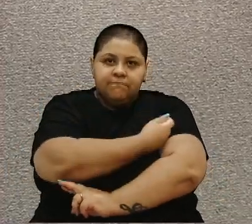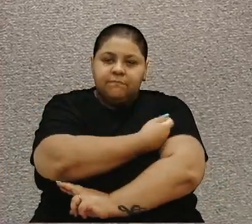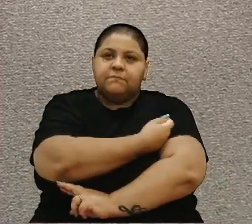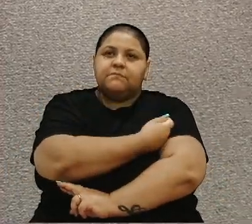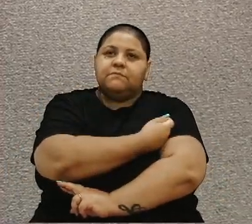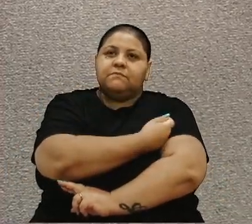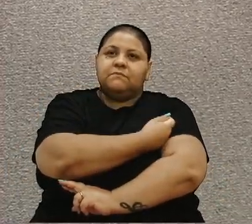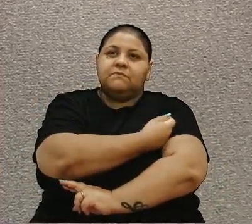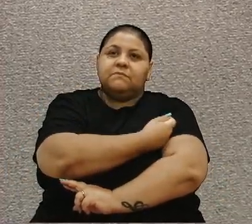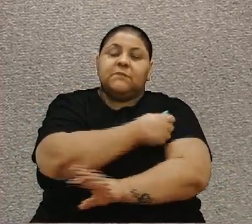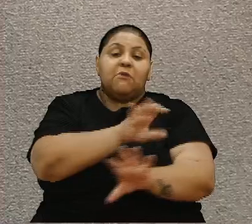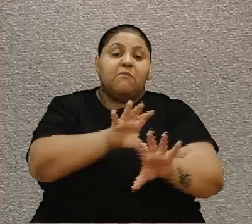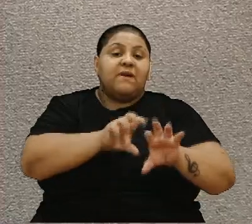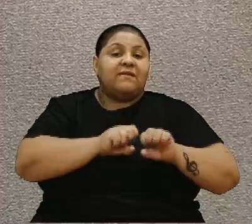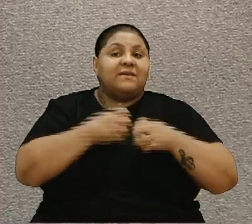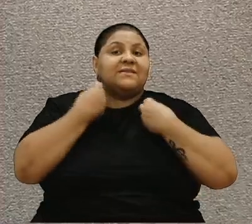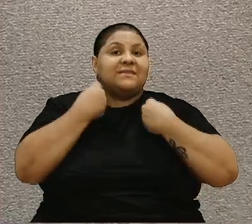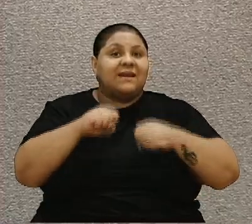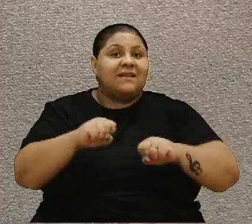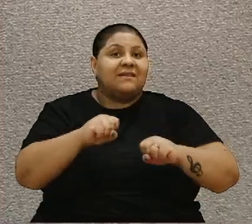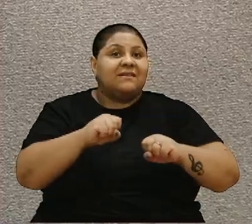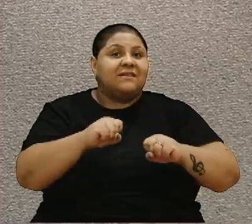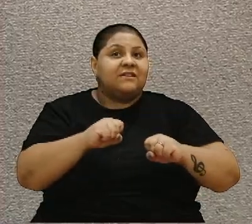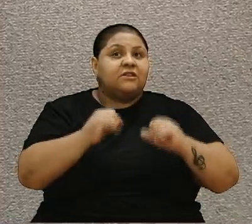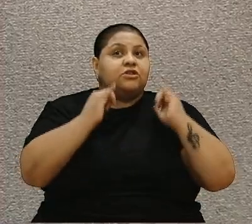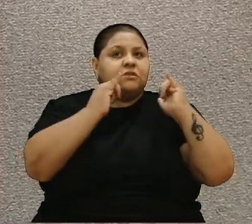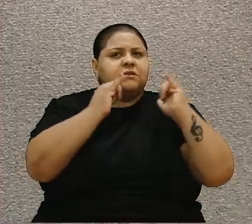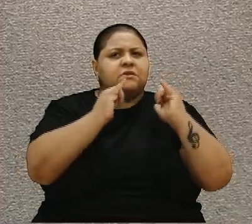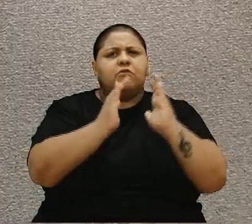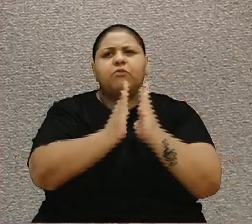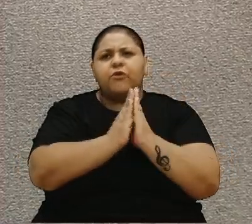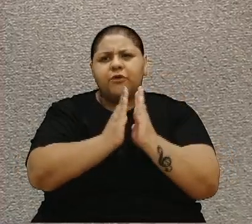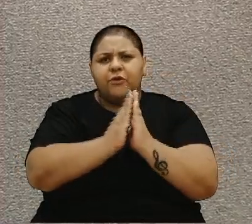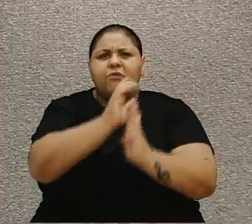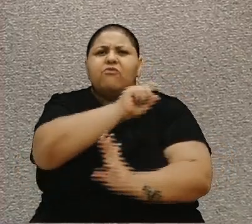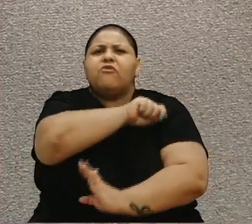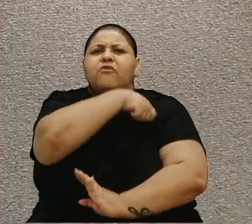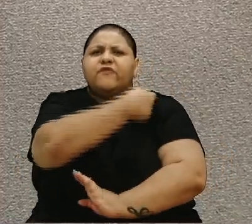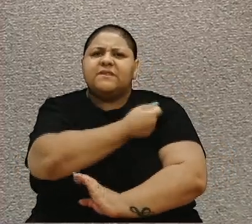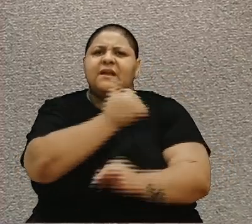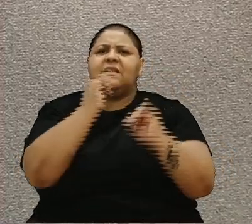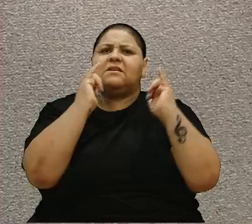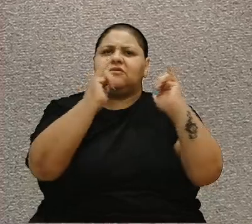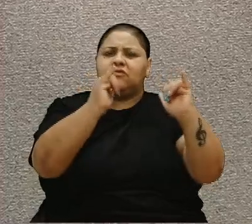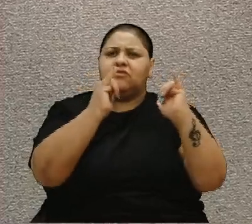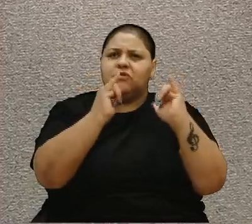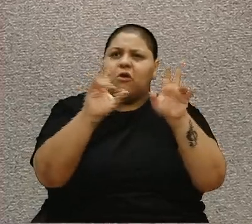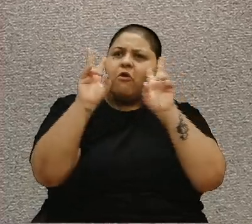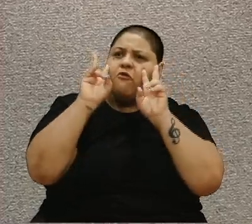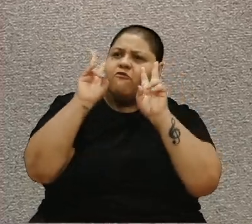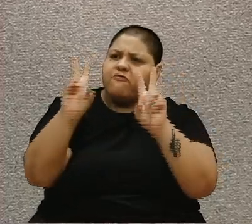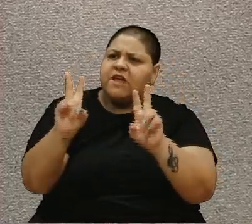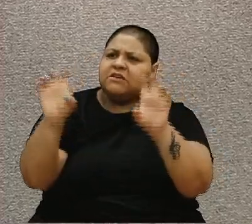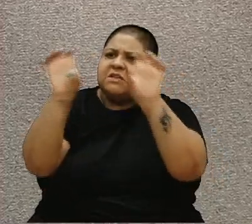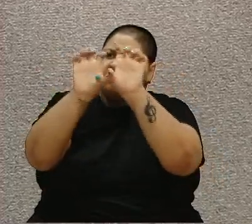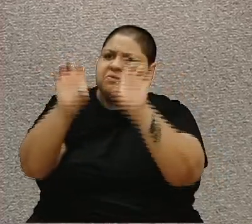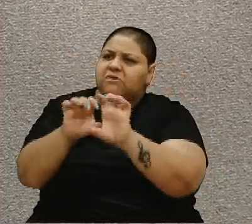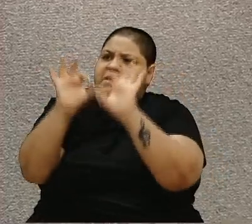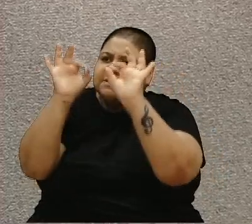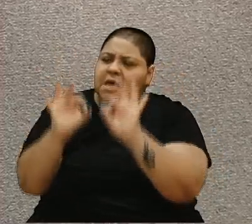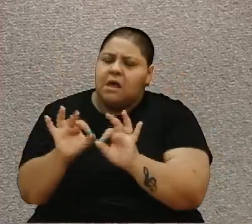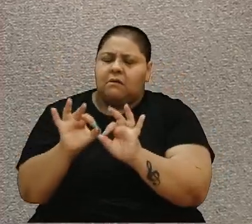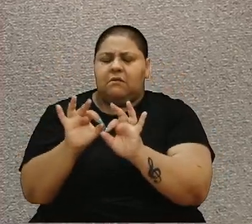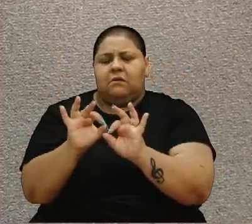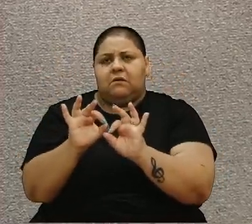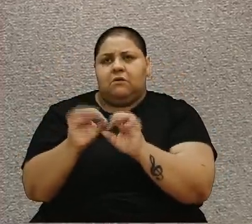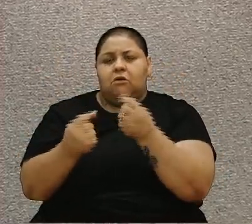da Secretaria de Trânsito. Então, por gentileza, fiscalize os ônibus, veja se estão nas condições ideais.